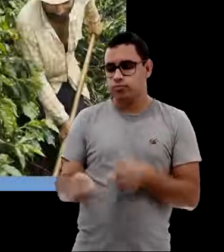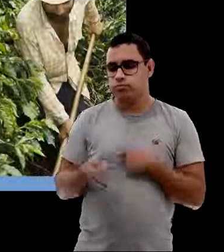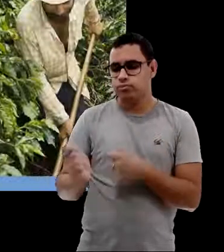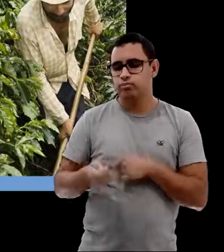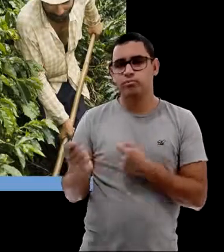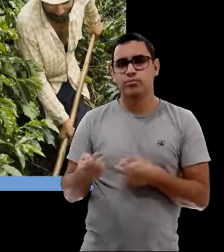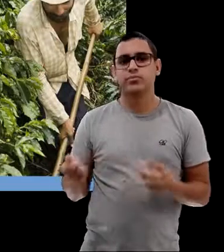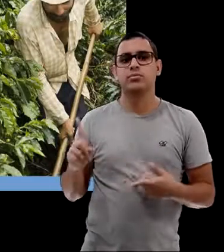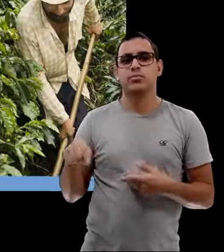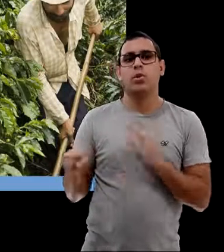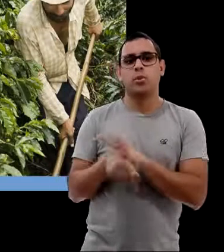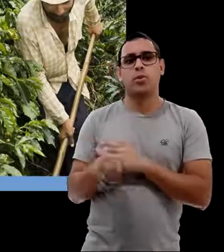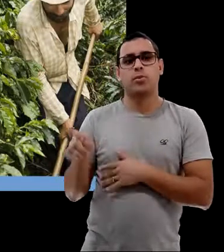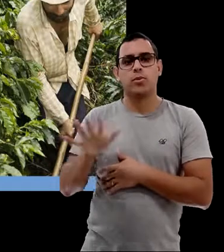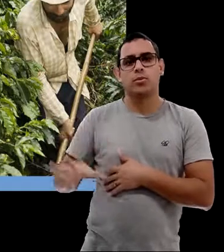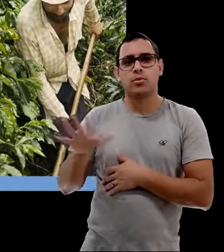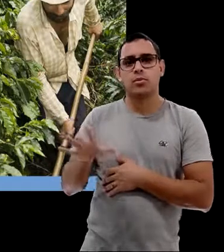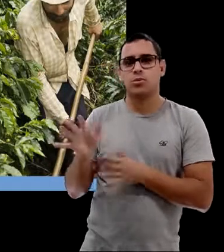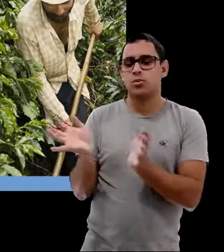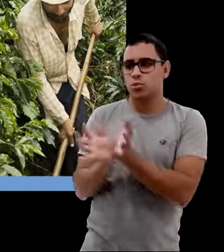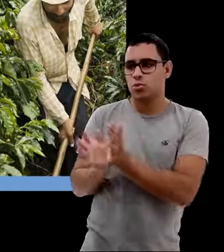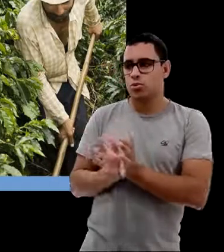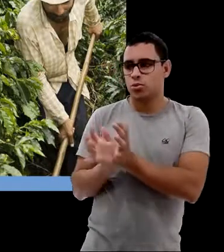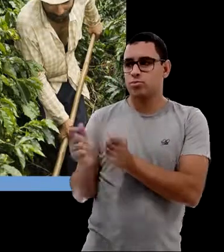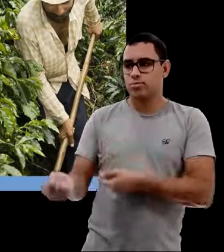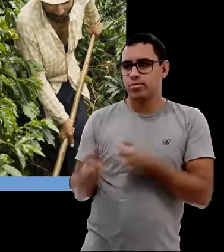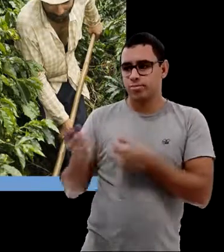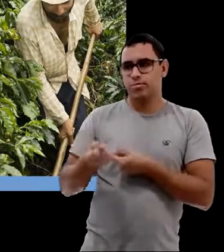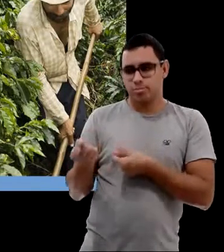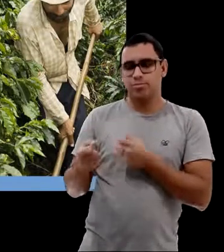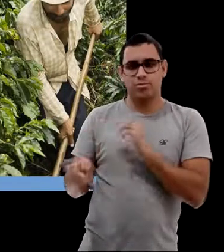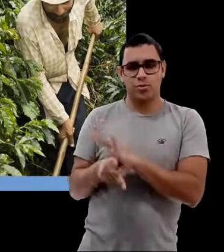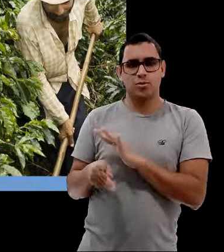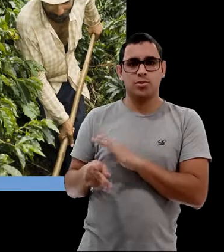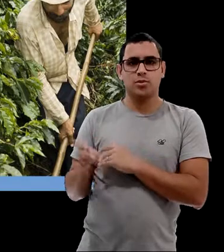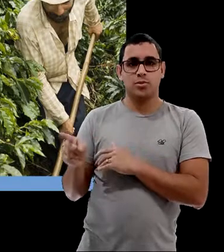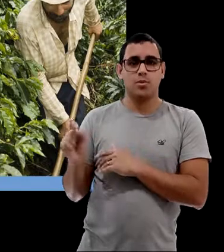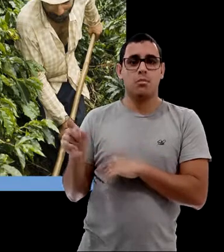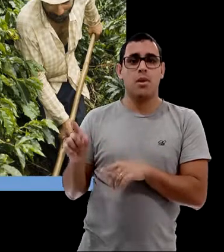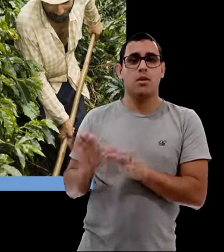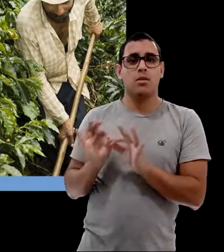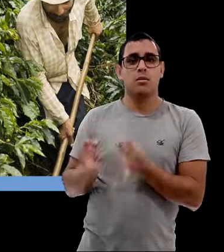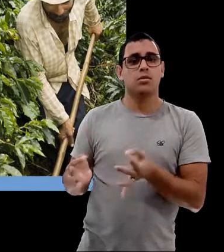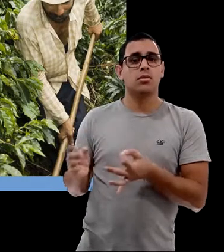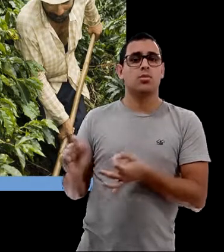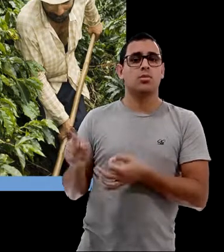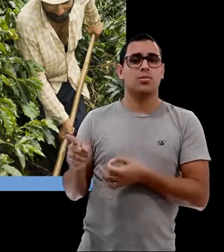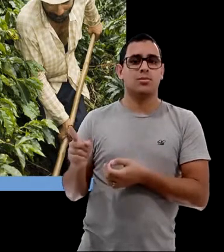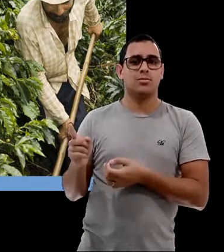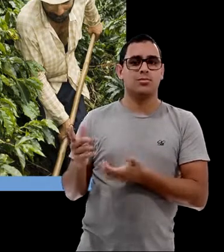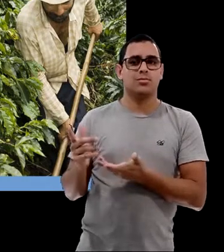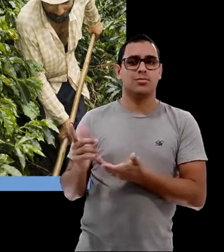agricultor, que é justamente aquele pessoal da roça, de origem da roça, mais